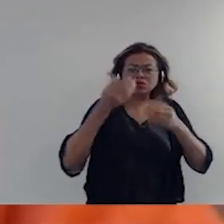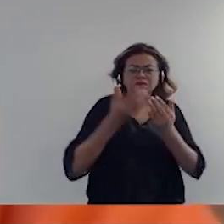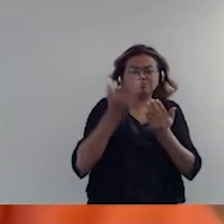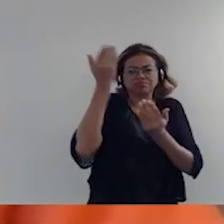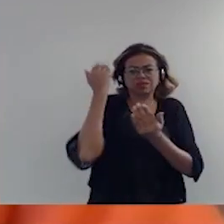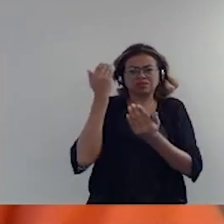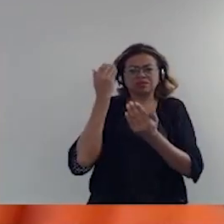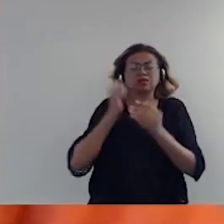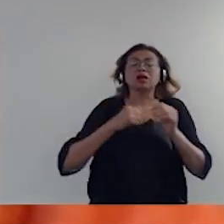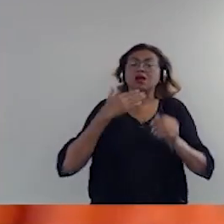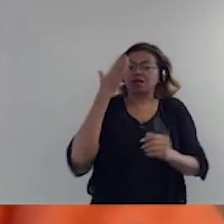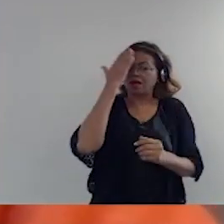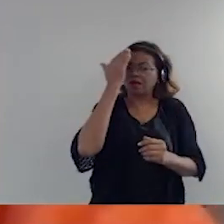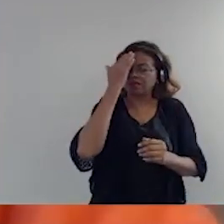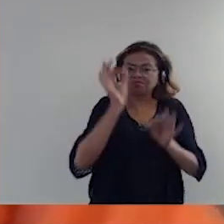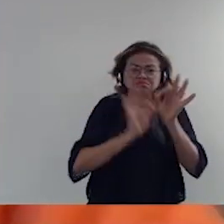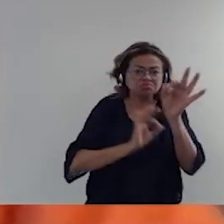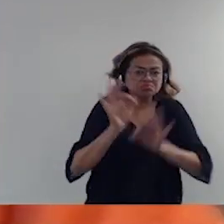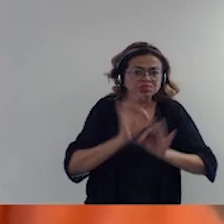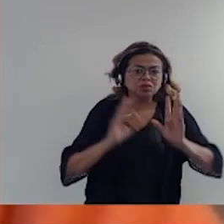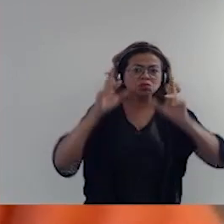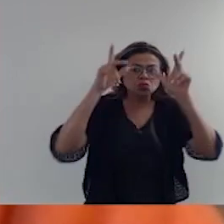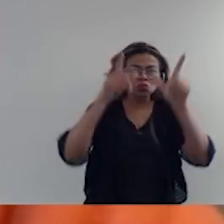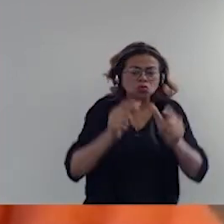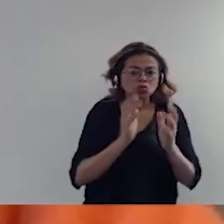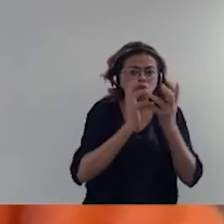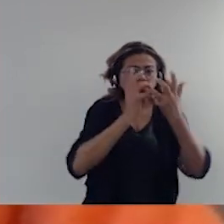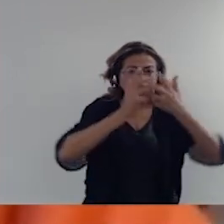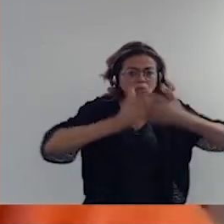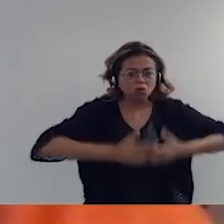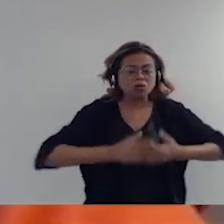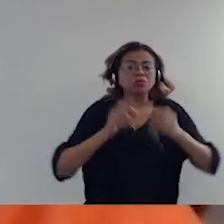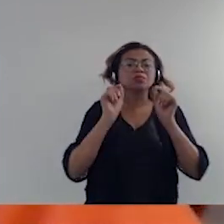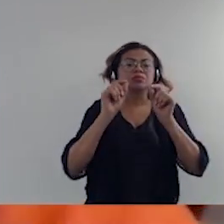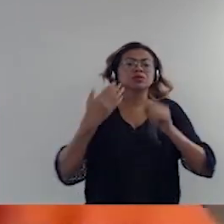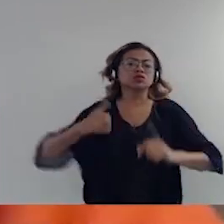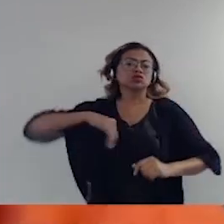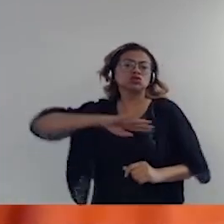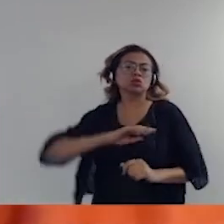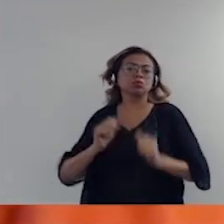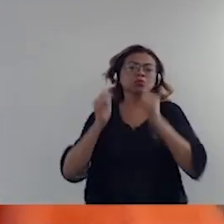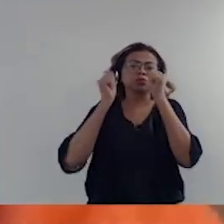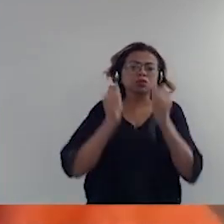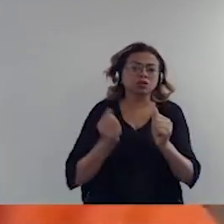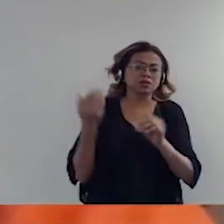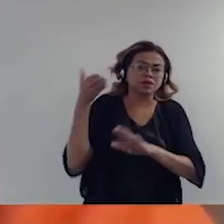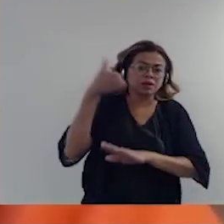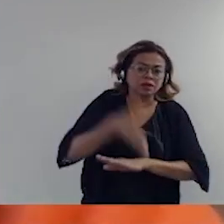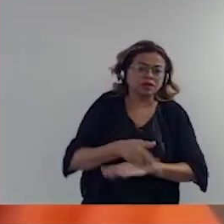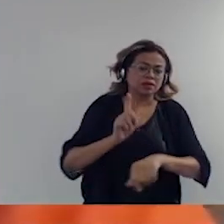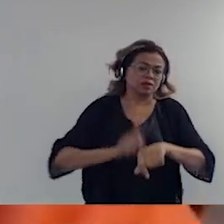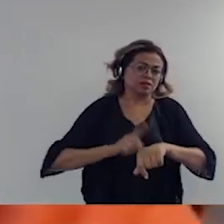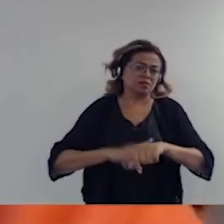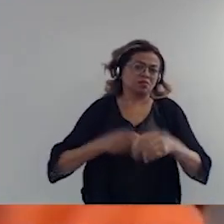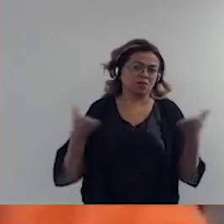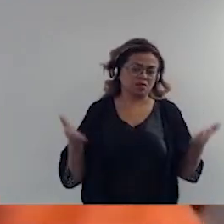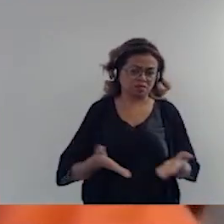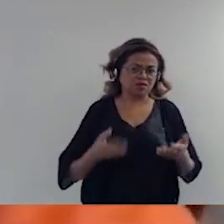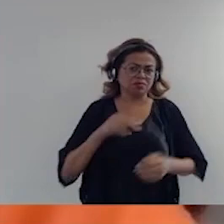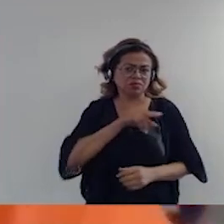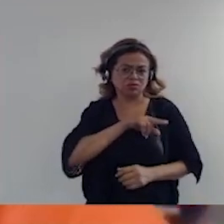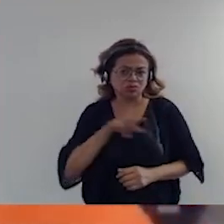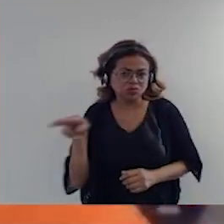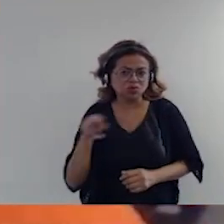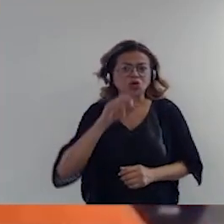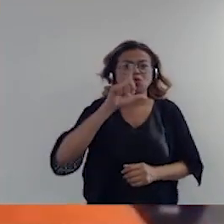eles são organizados, como eles fazem tudo para a gente estar aqui, né, nesse momento. Então, em nome